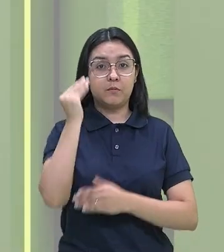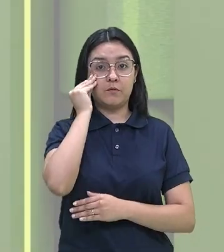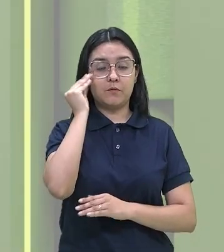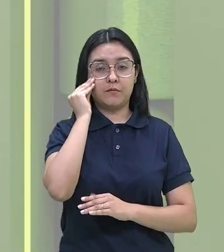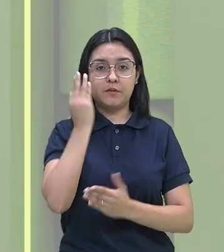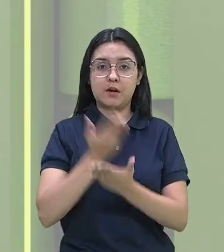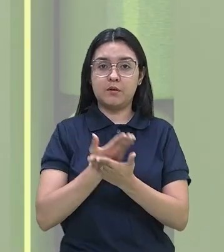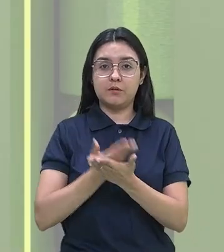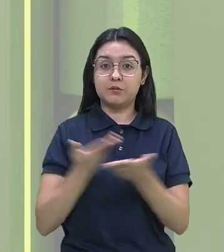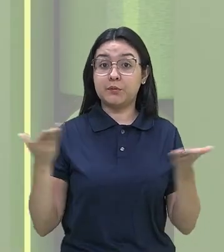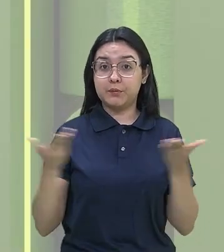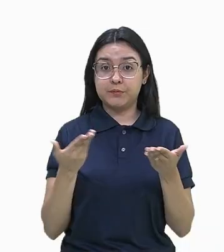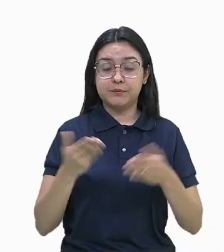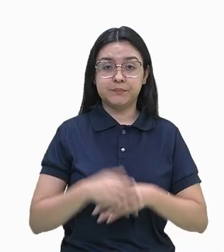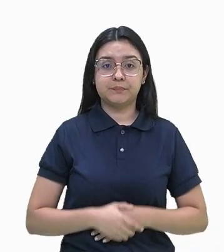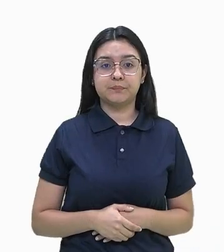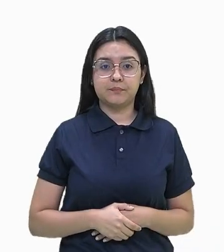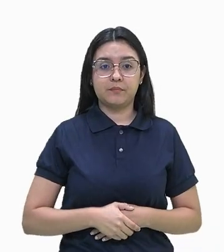na aula 11.